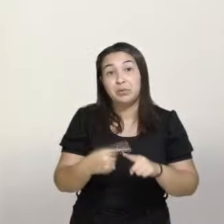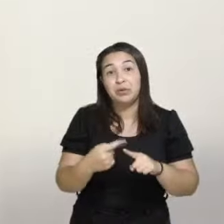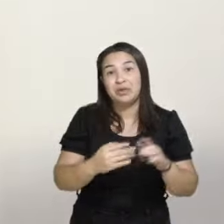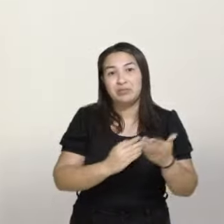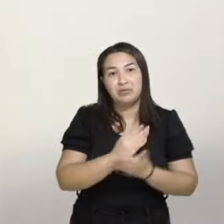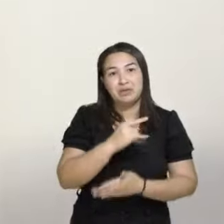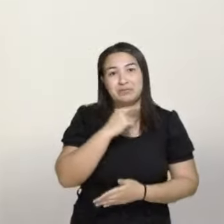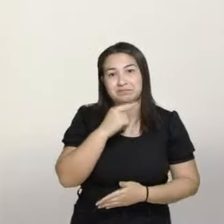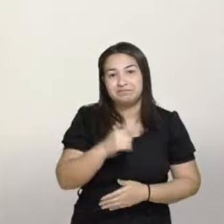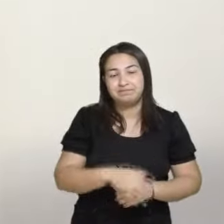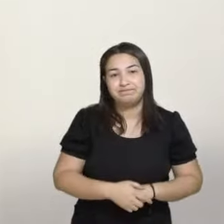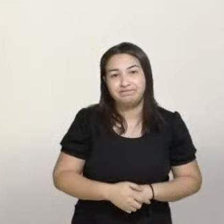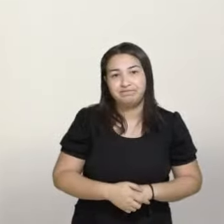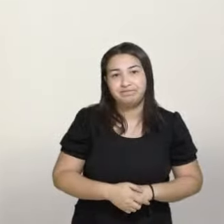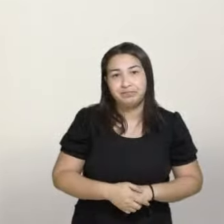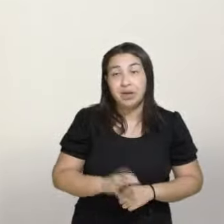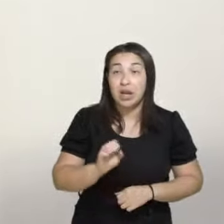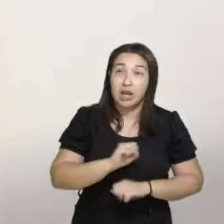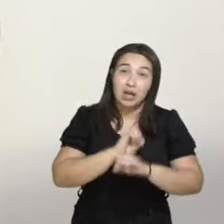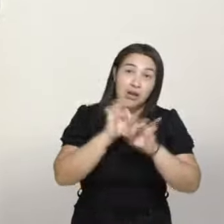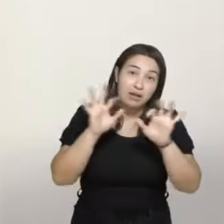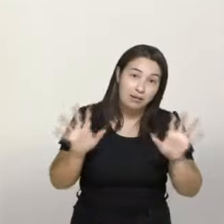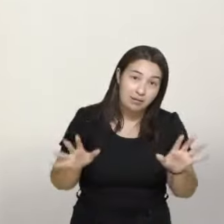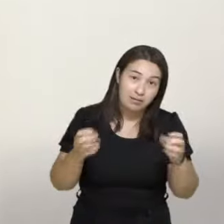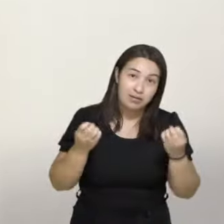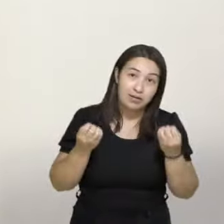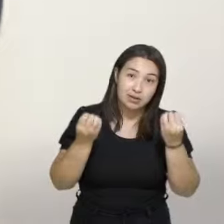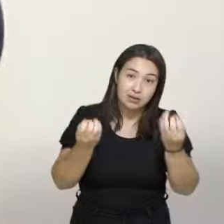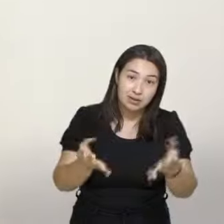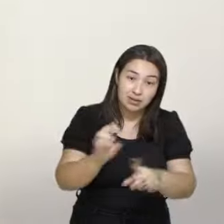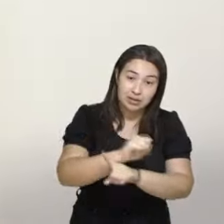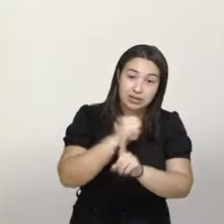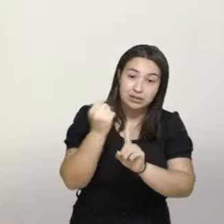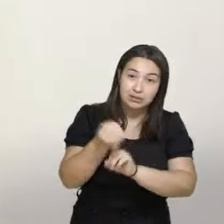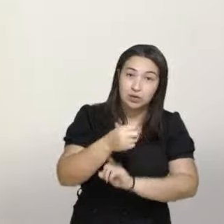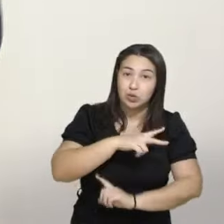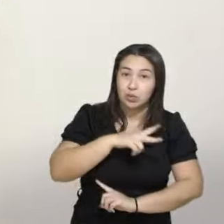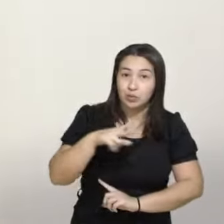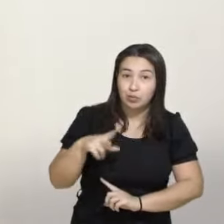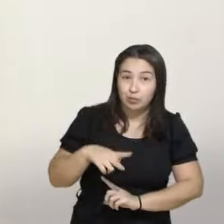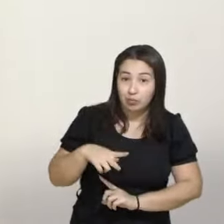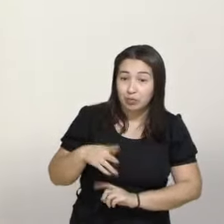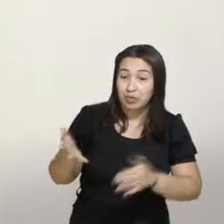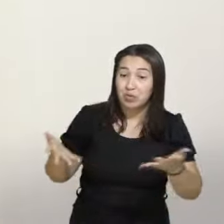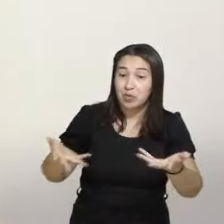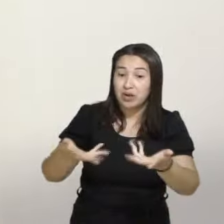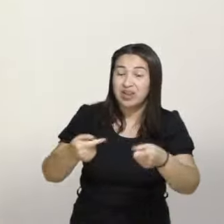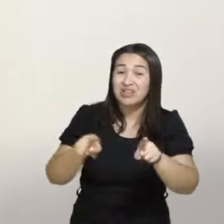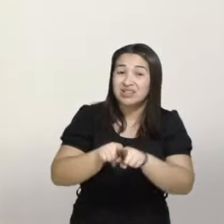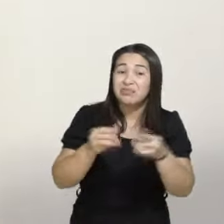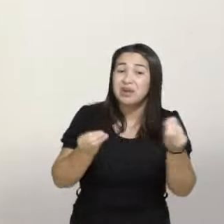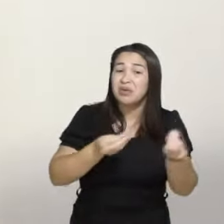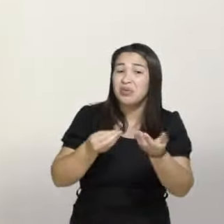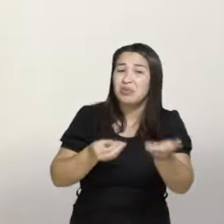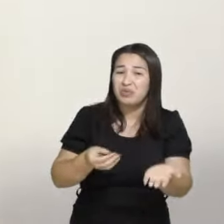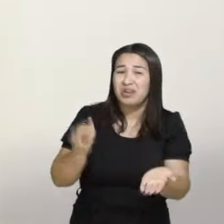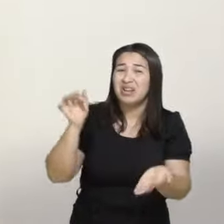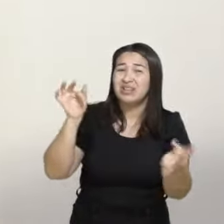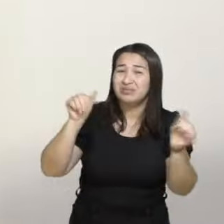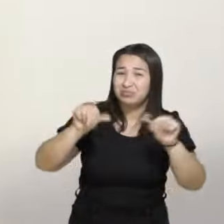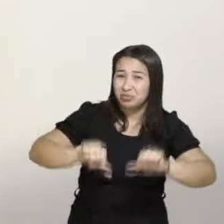tem um impacto direto, obviamente, na entrega de serviços públicos e na qualidade dos serviços públicos entregue lá na ponta da